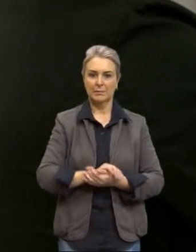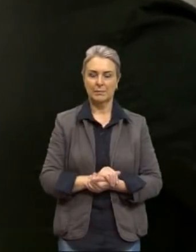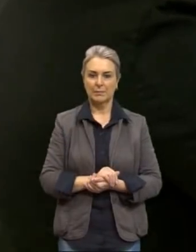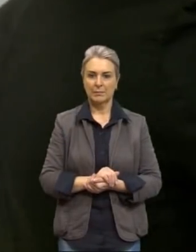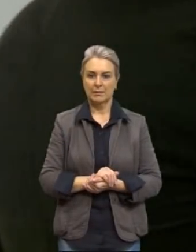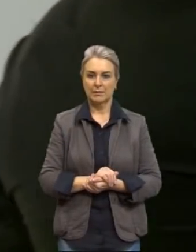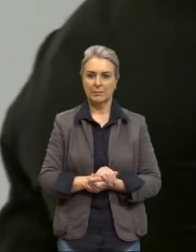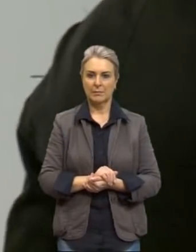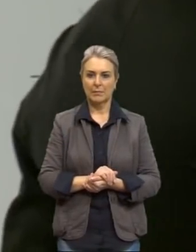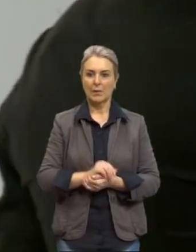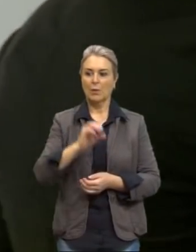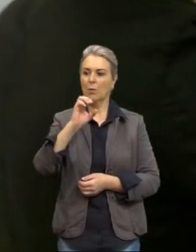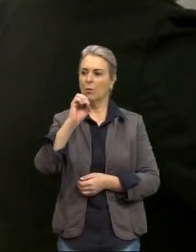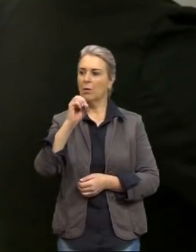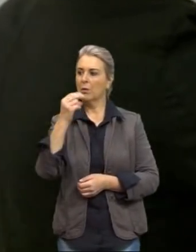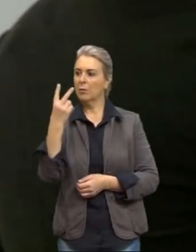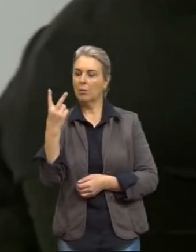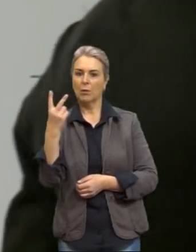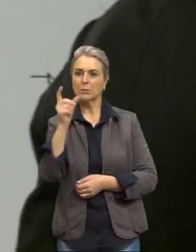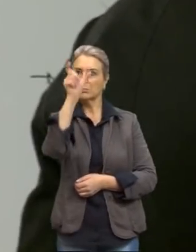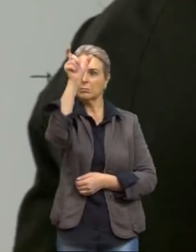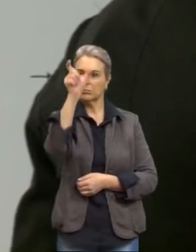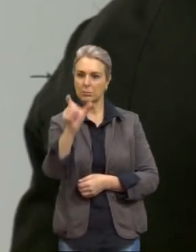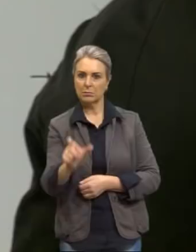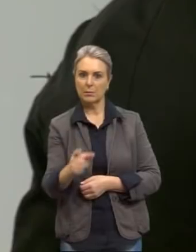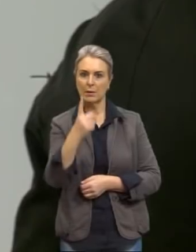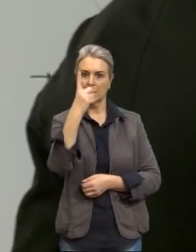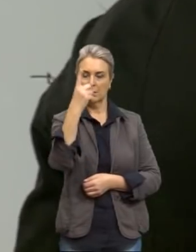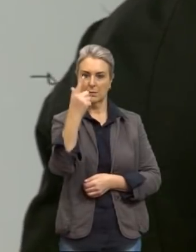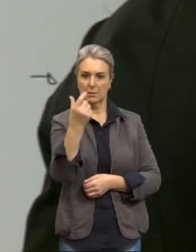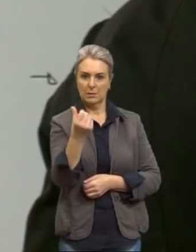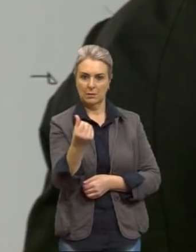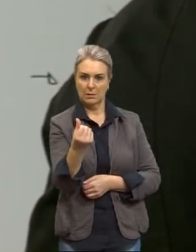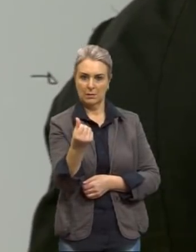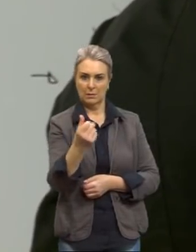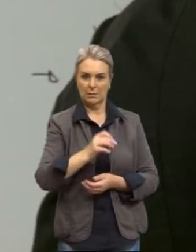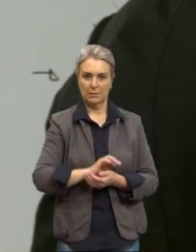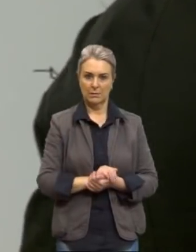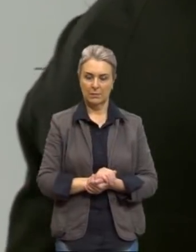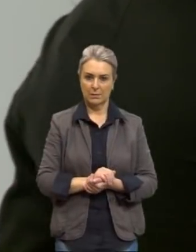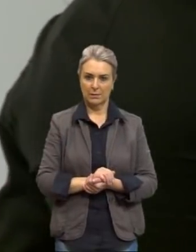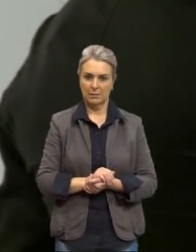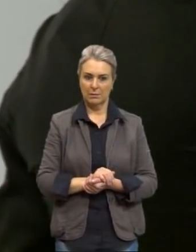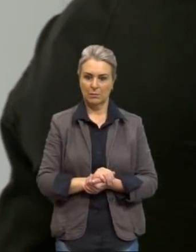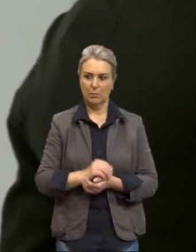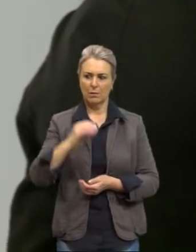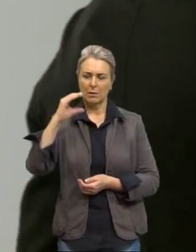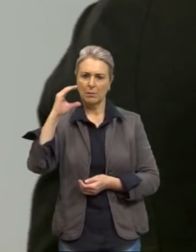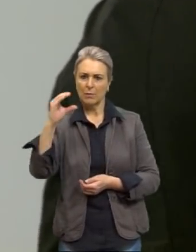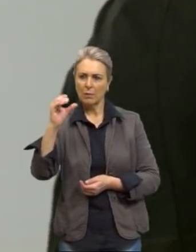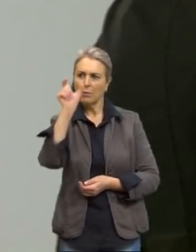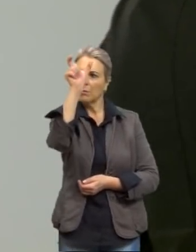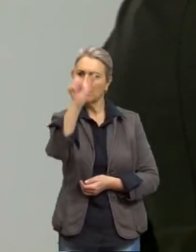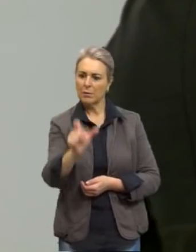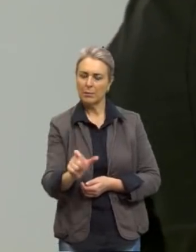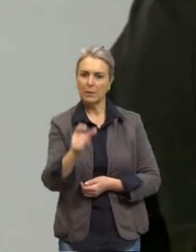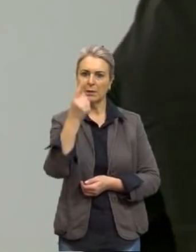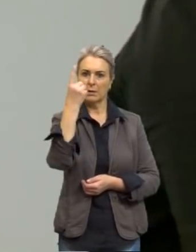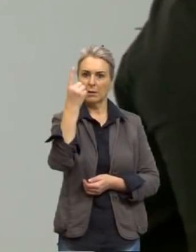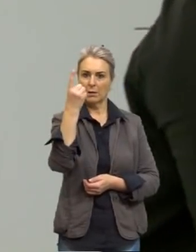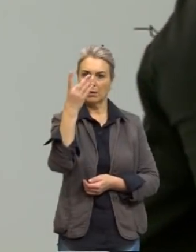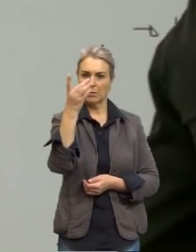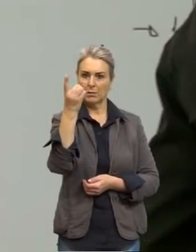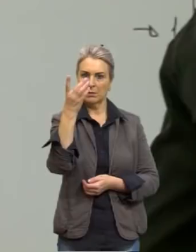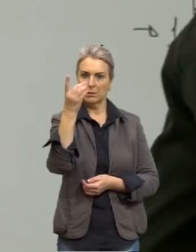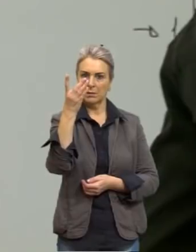e o oxigênio tá na família 16 oi e o carbono na família 14